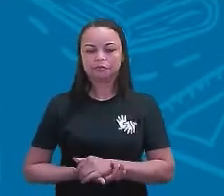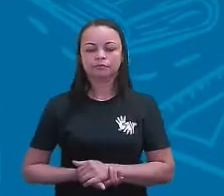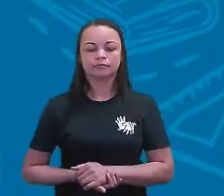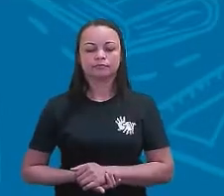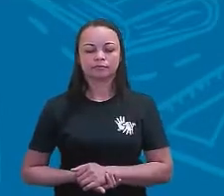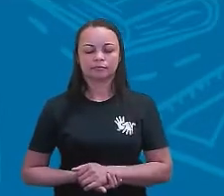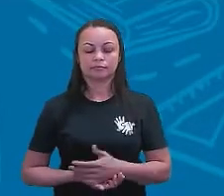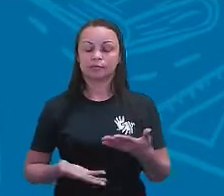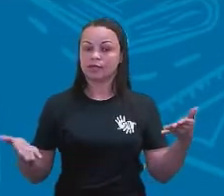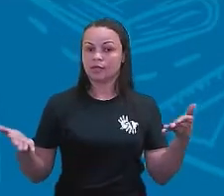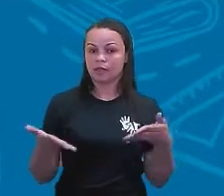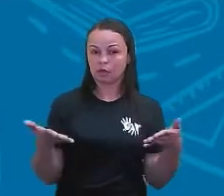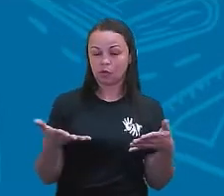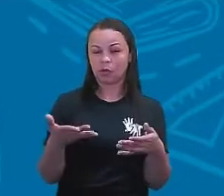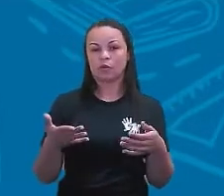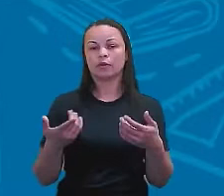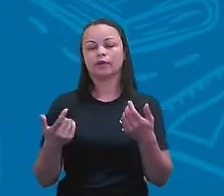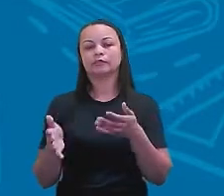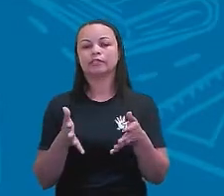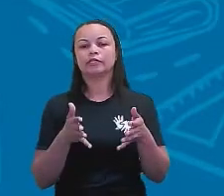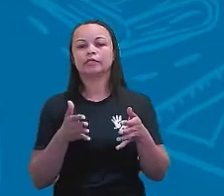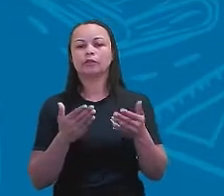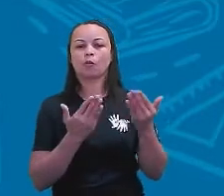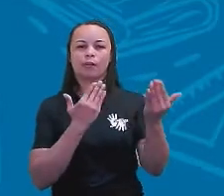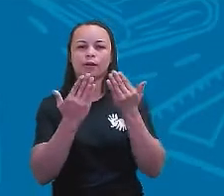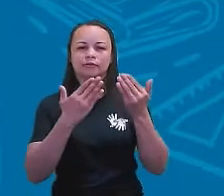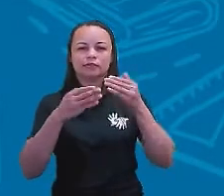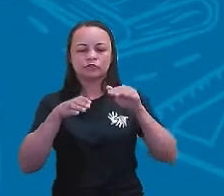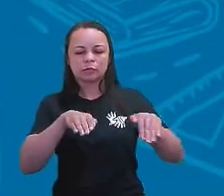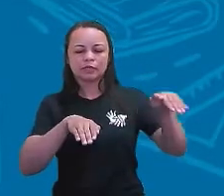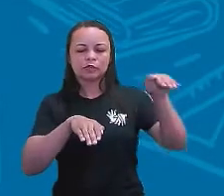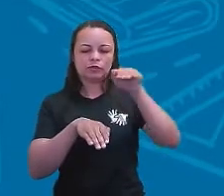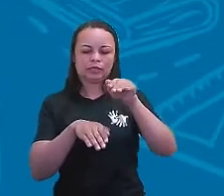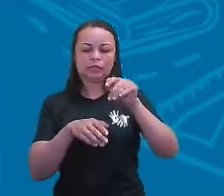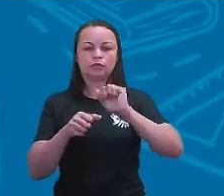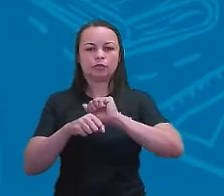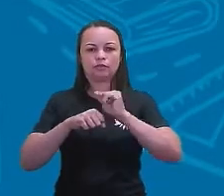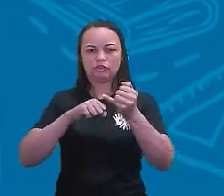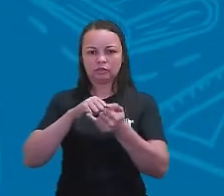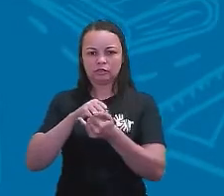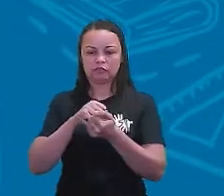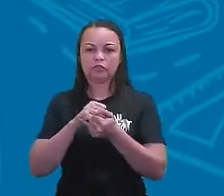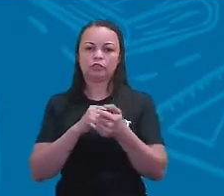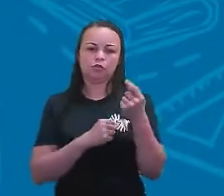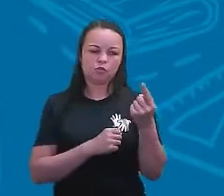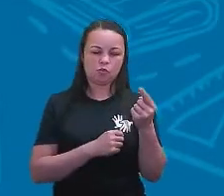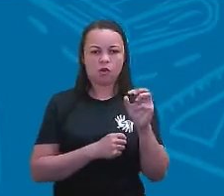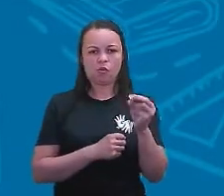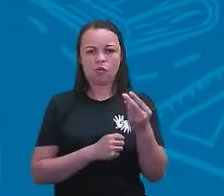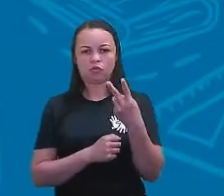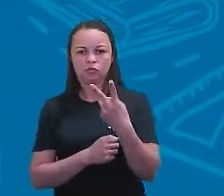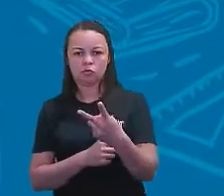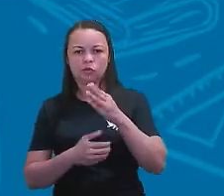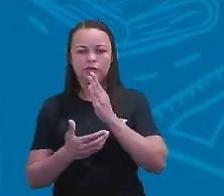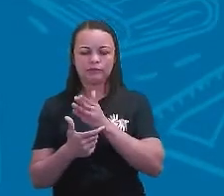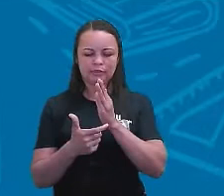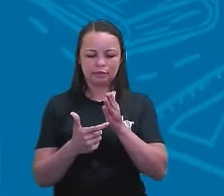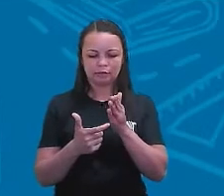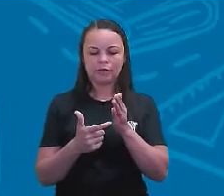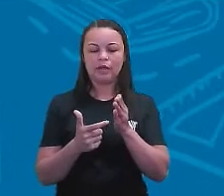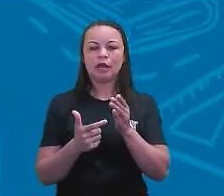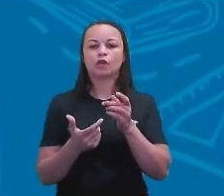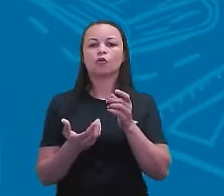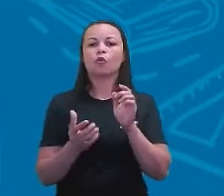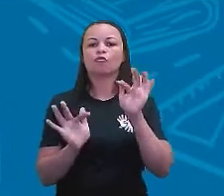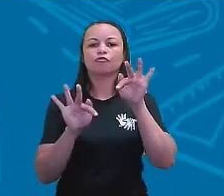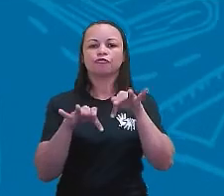Agora, comparativo de superioridade com adjetivos de uma ou duas sílabas terminados em